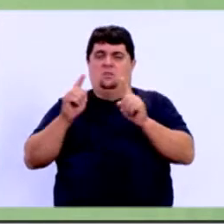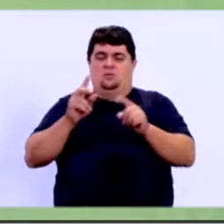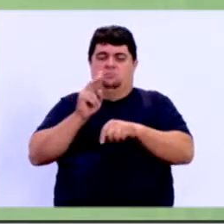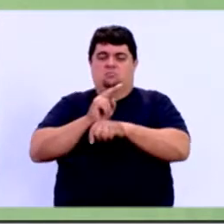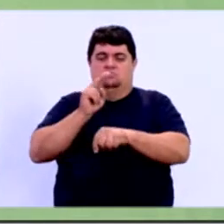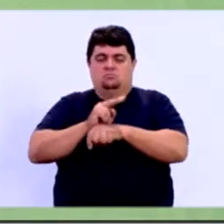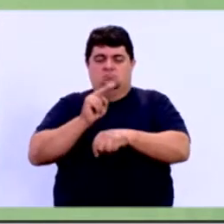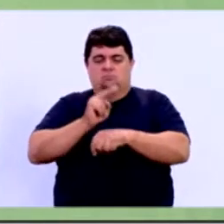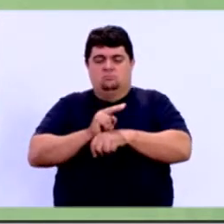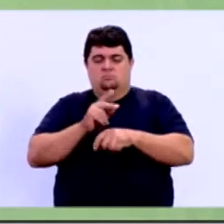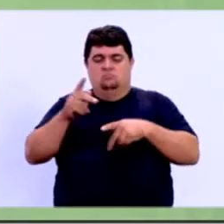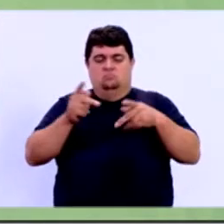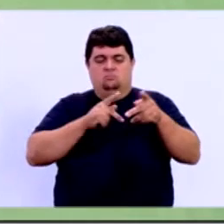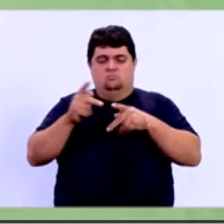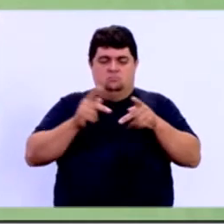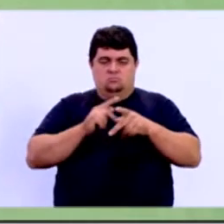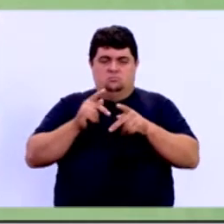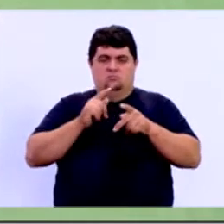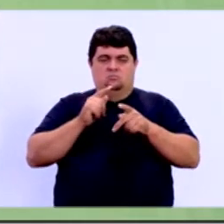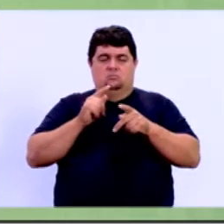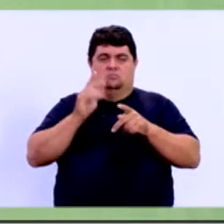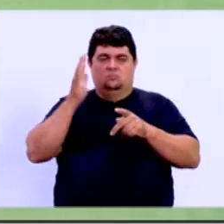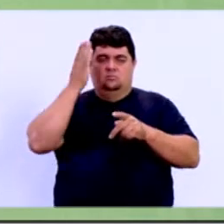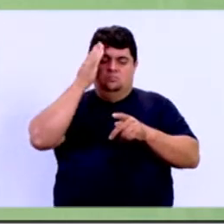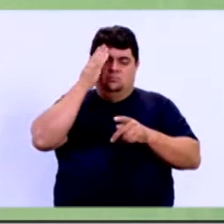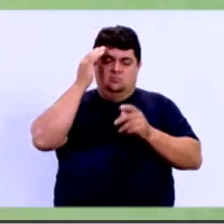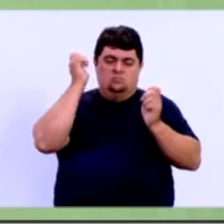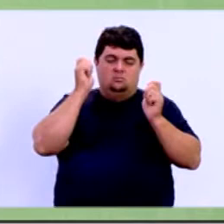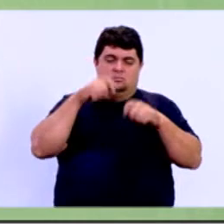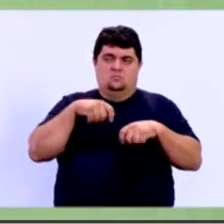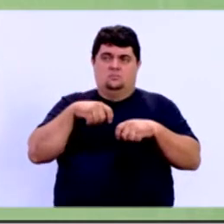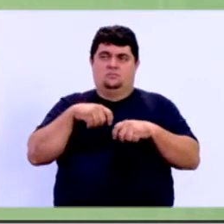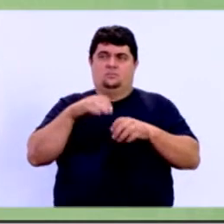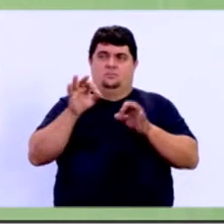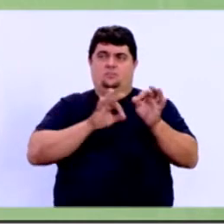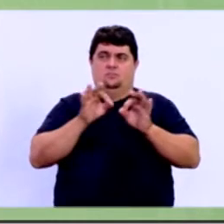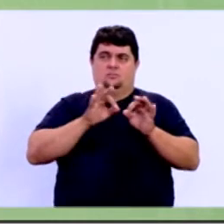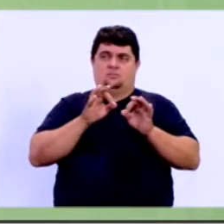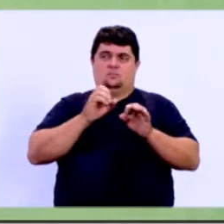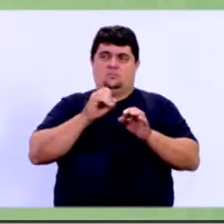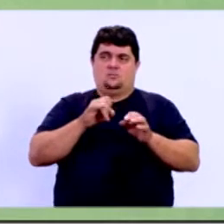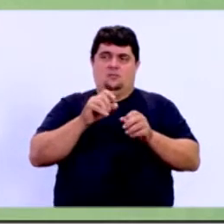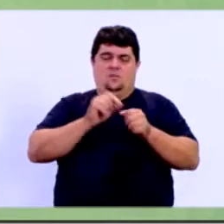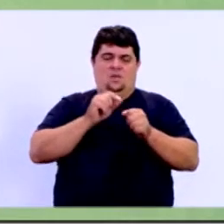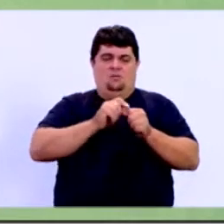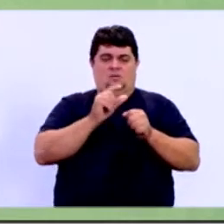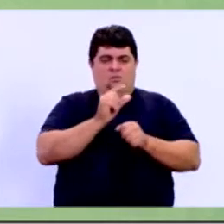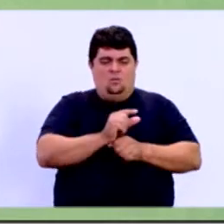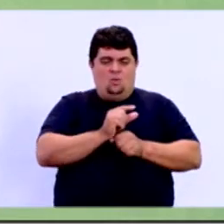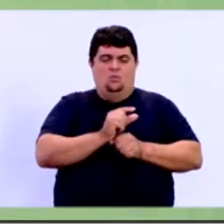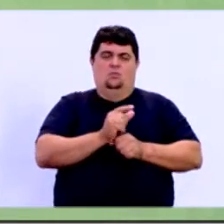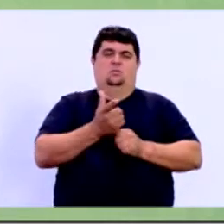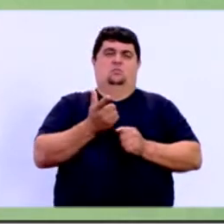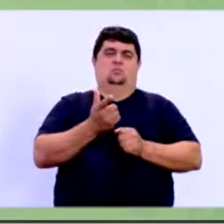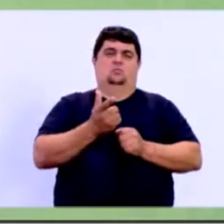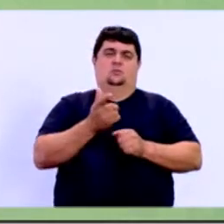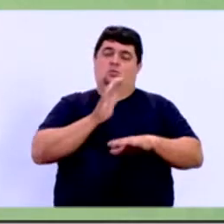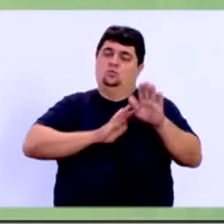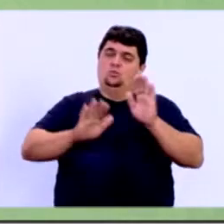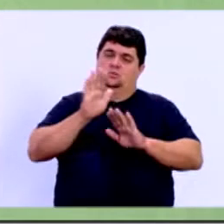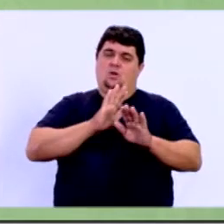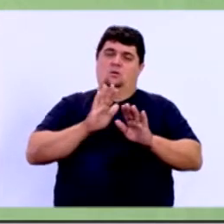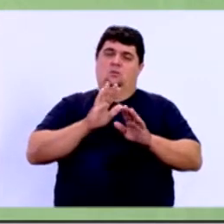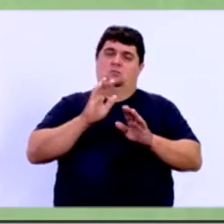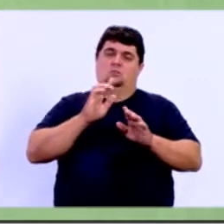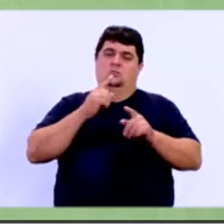controle, com planejamento, com direção e com organização. Porque se você fabricar em pequena escala, tome cuidado, porque